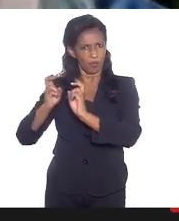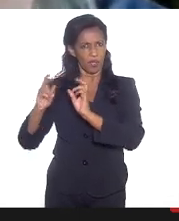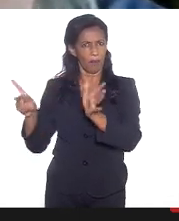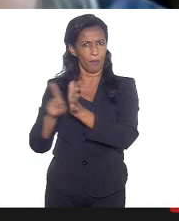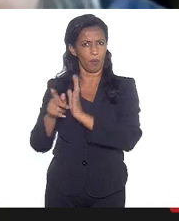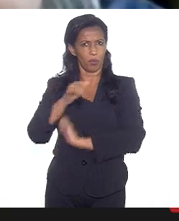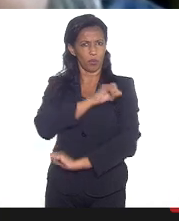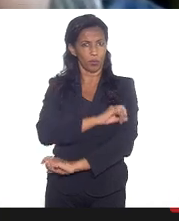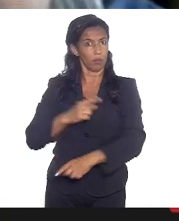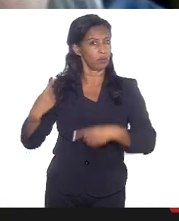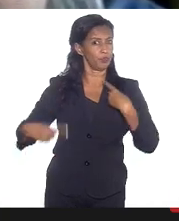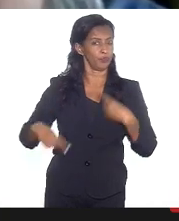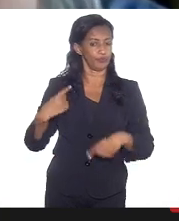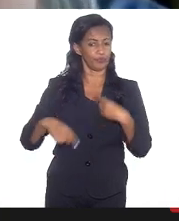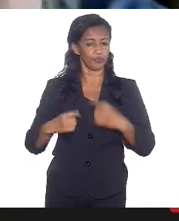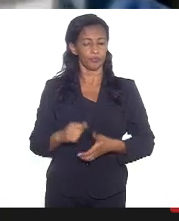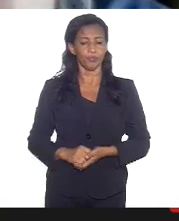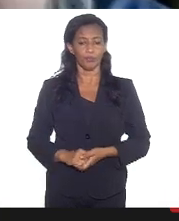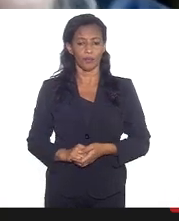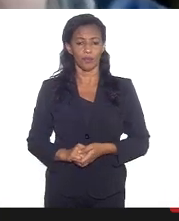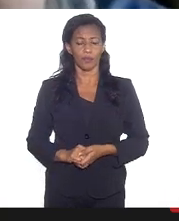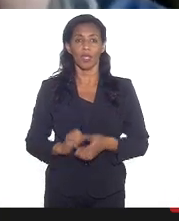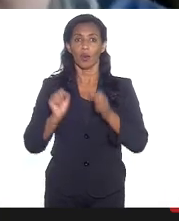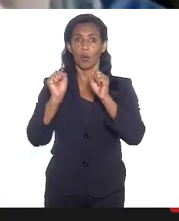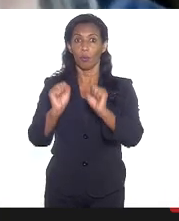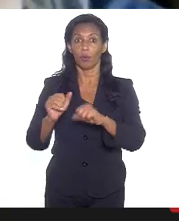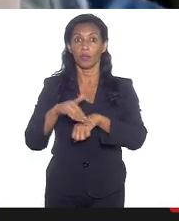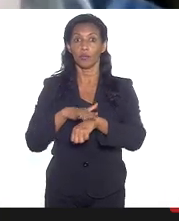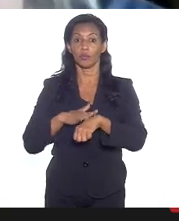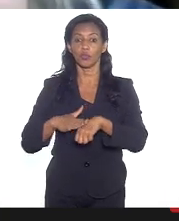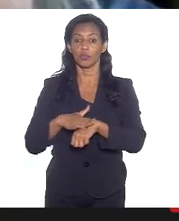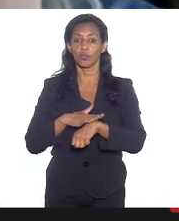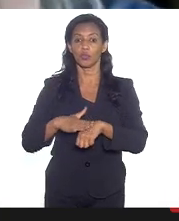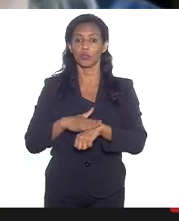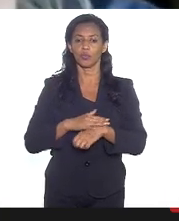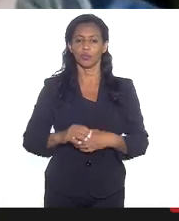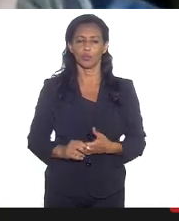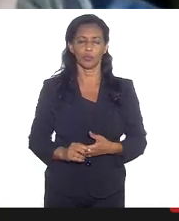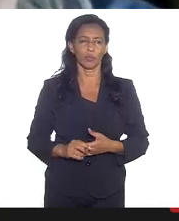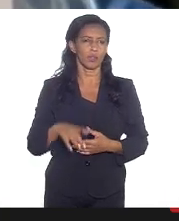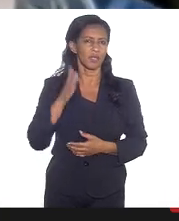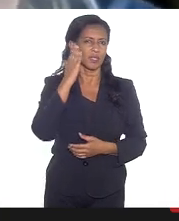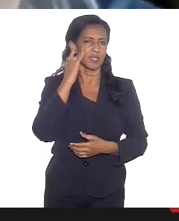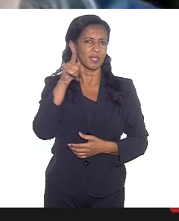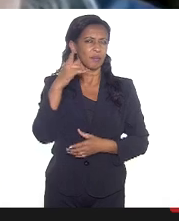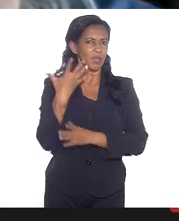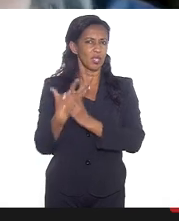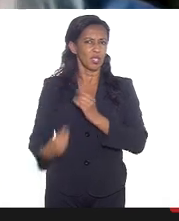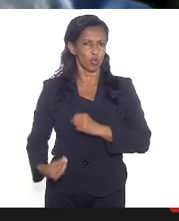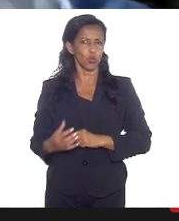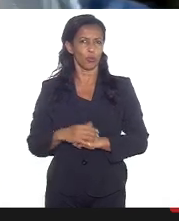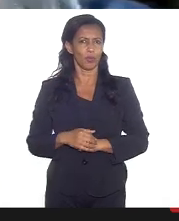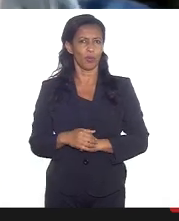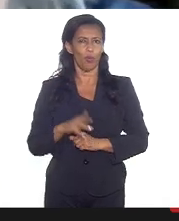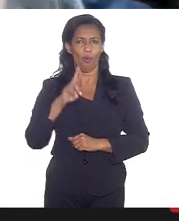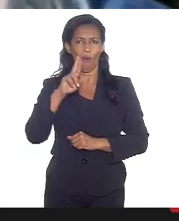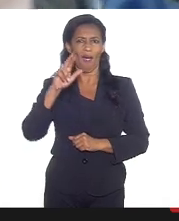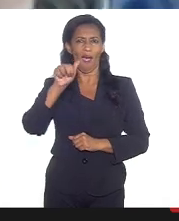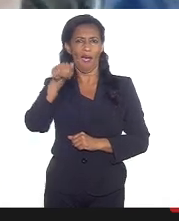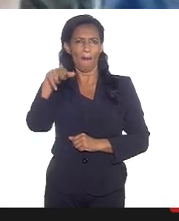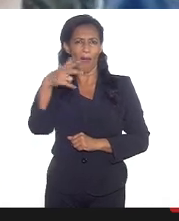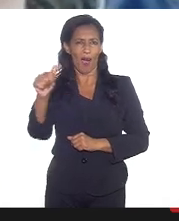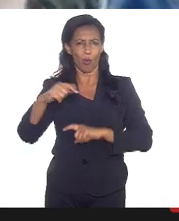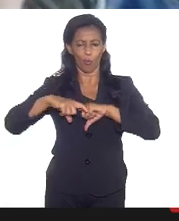uma discussão, podemos conversar. Os senhores sabem que sumiu um ramal ferroviário no Rio de Janeiro e ninguém sabe quem